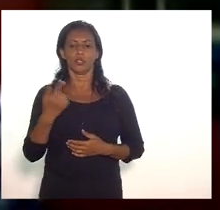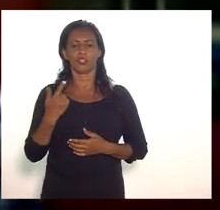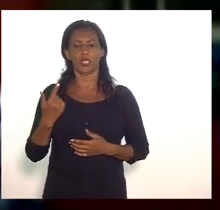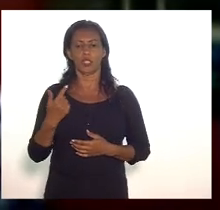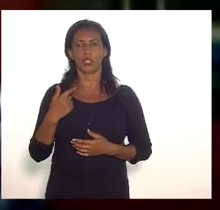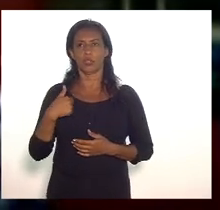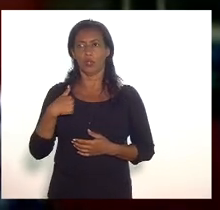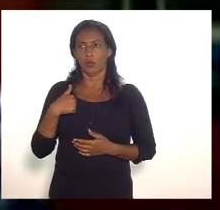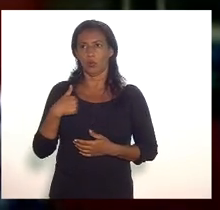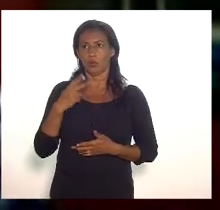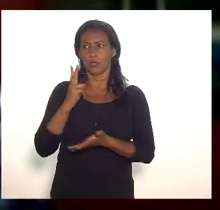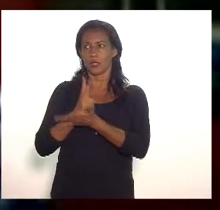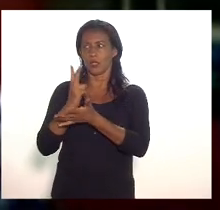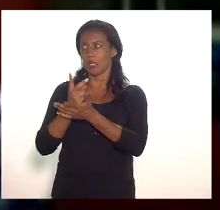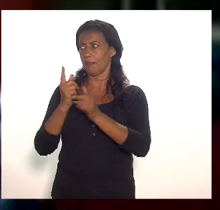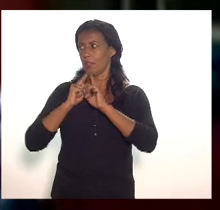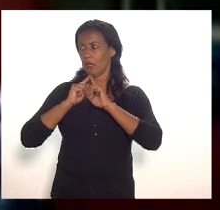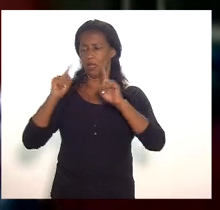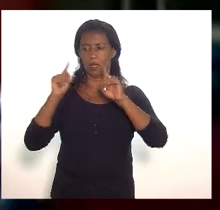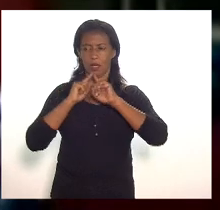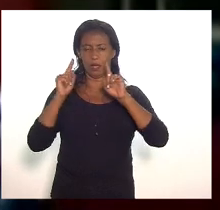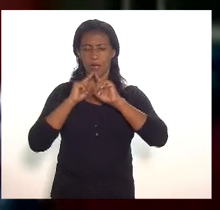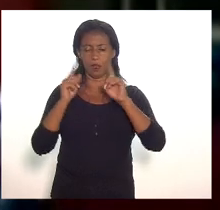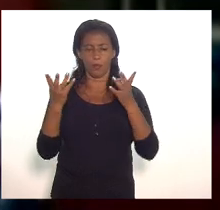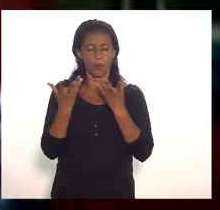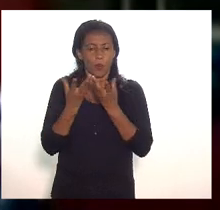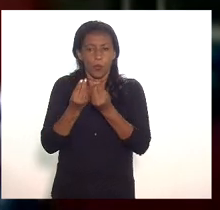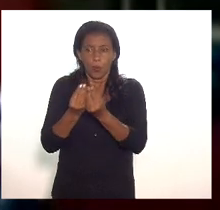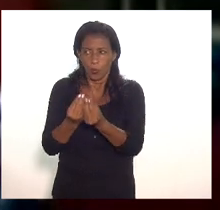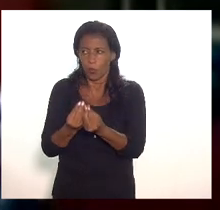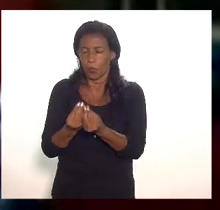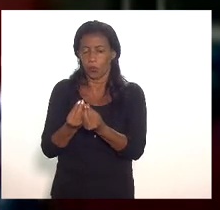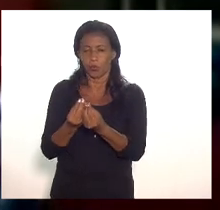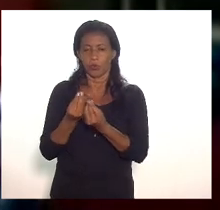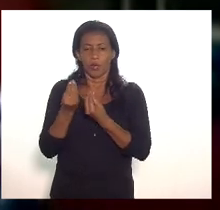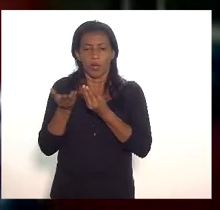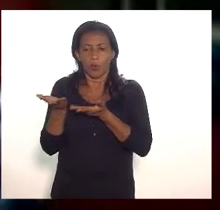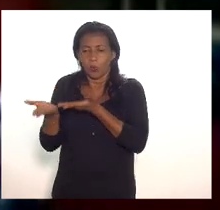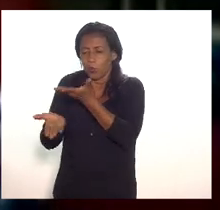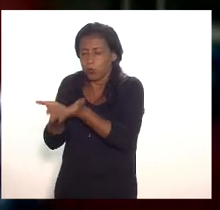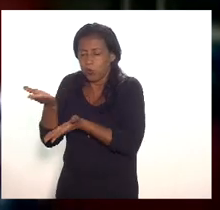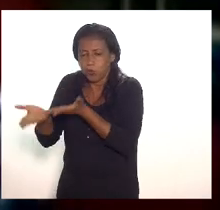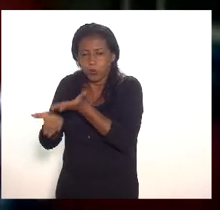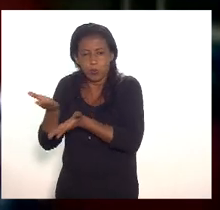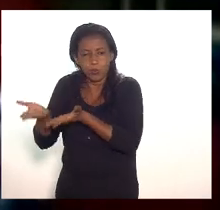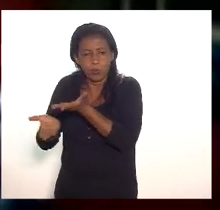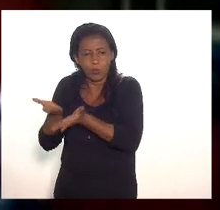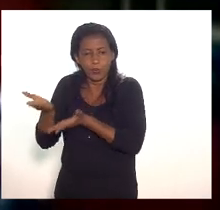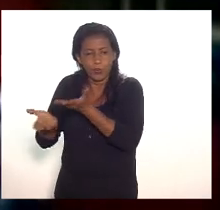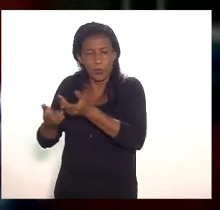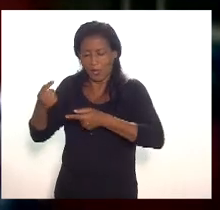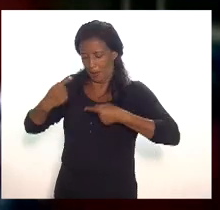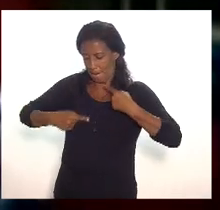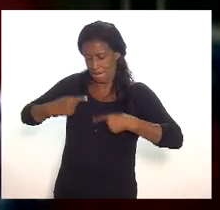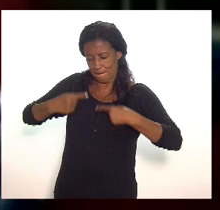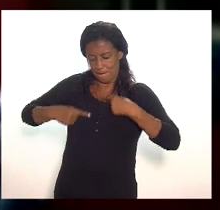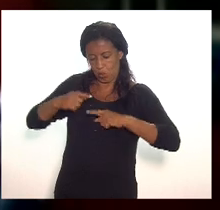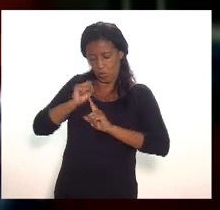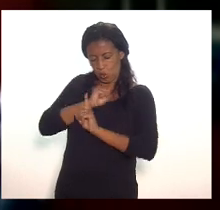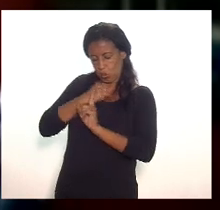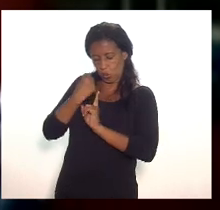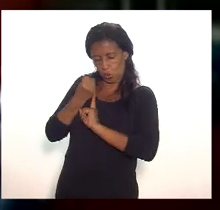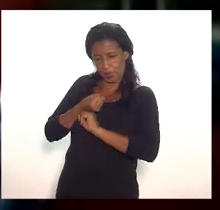praticamente reclamo muito, que são o tratamento dado às políticas de caráter